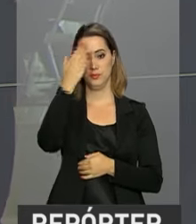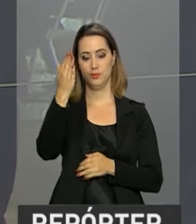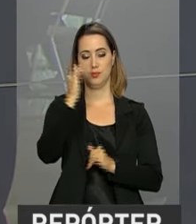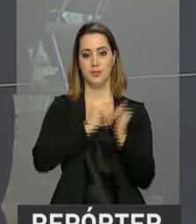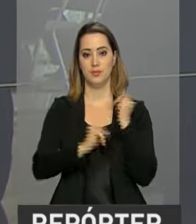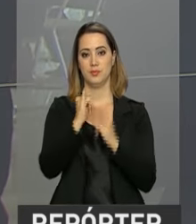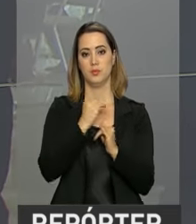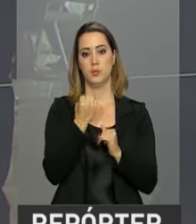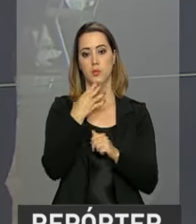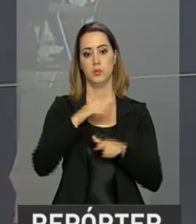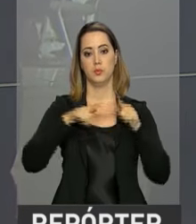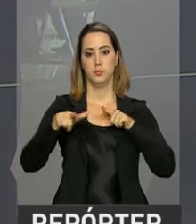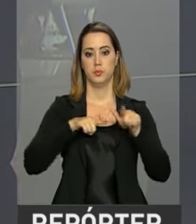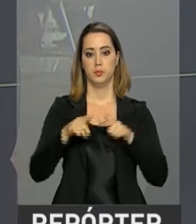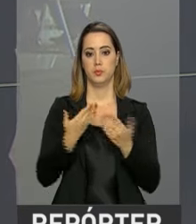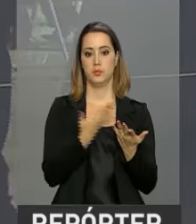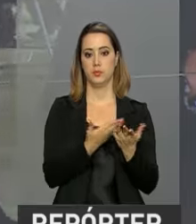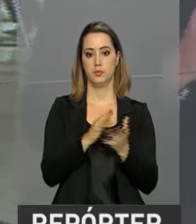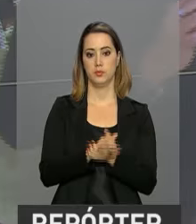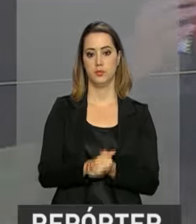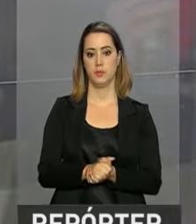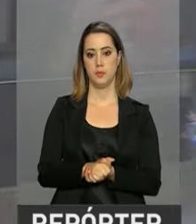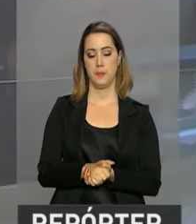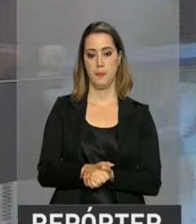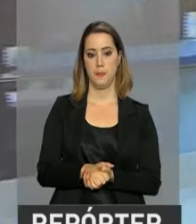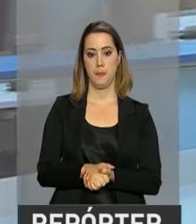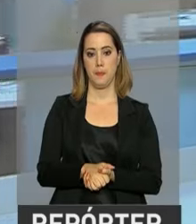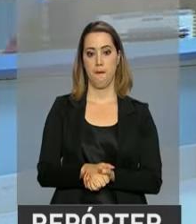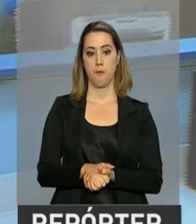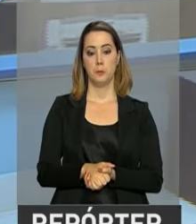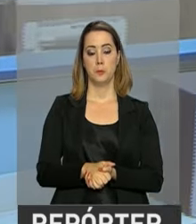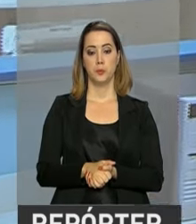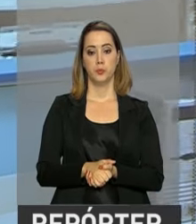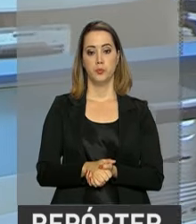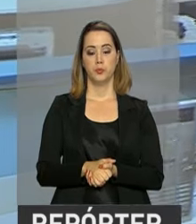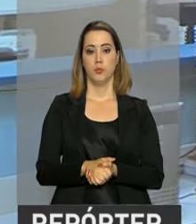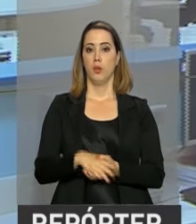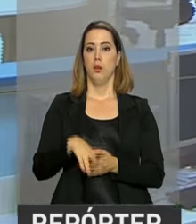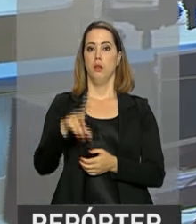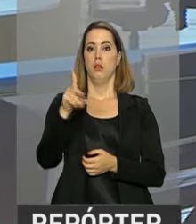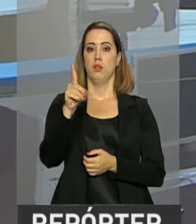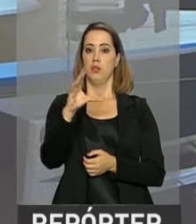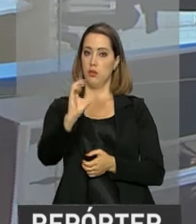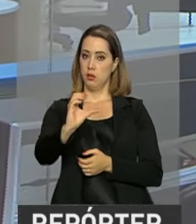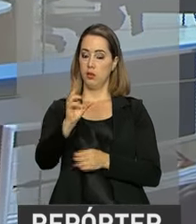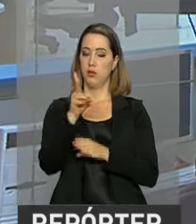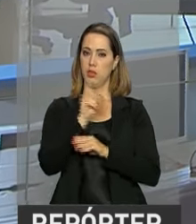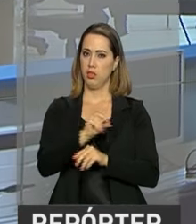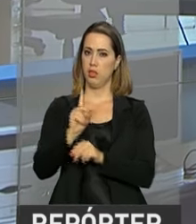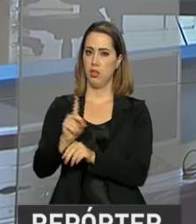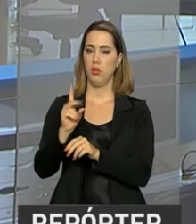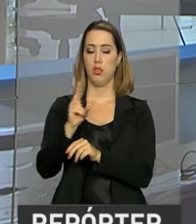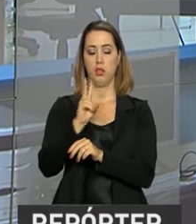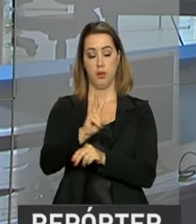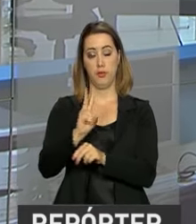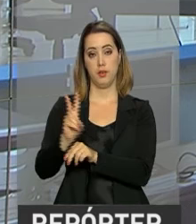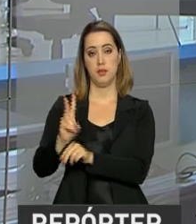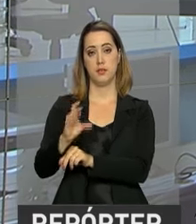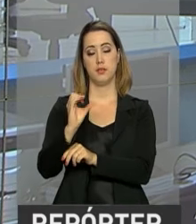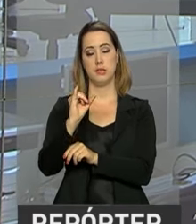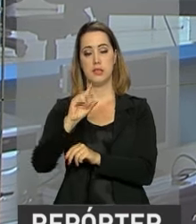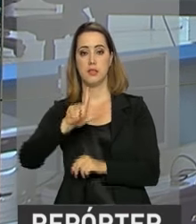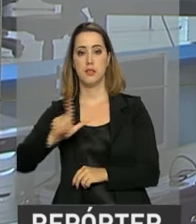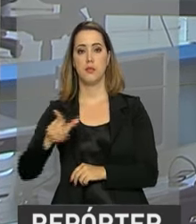informações Luana bom trabalho para você aí a Defesa Civil reconheceu hoje situação de emergência em mais no cidades